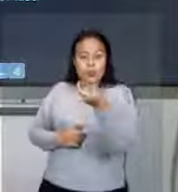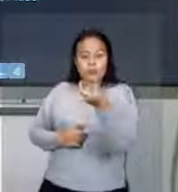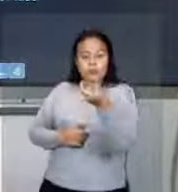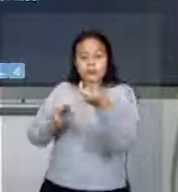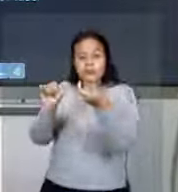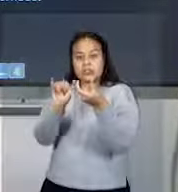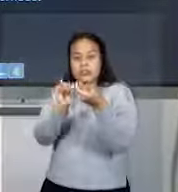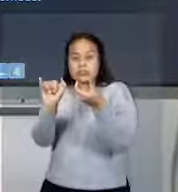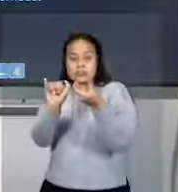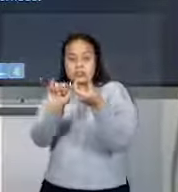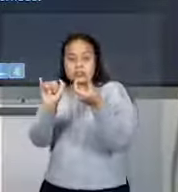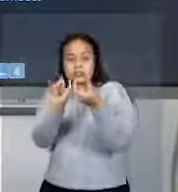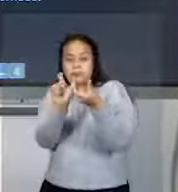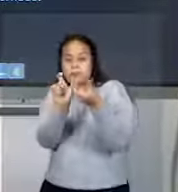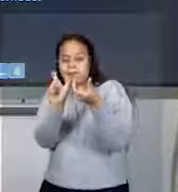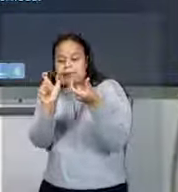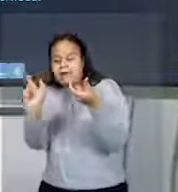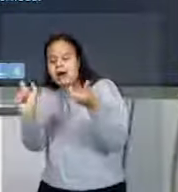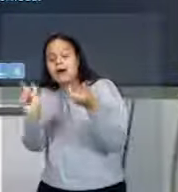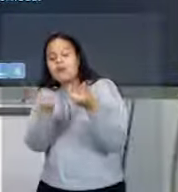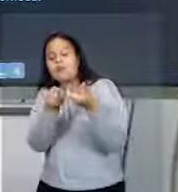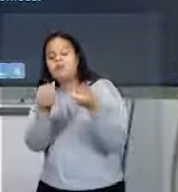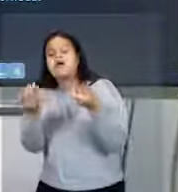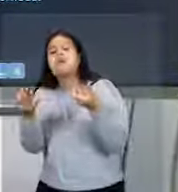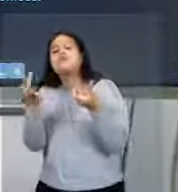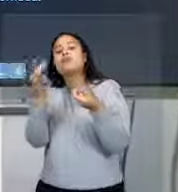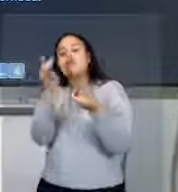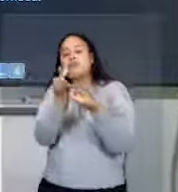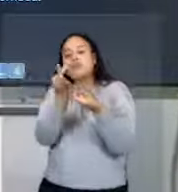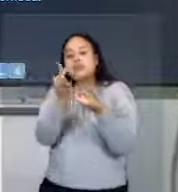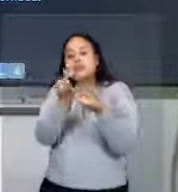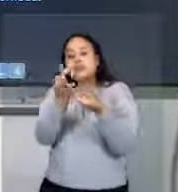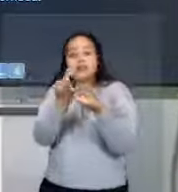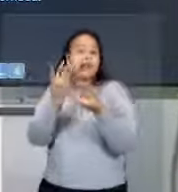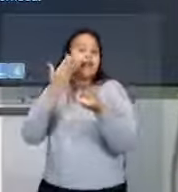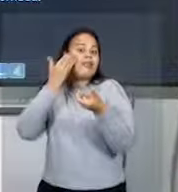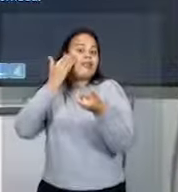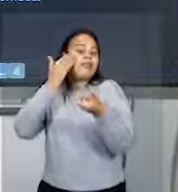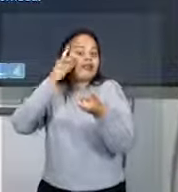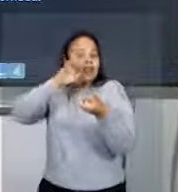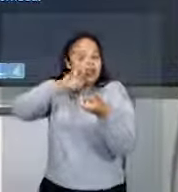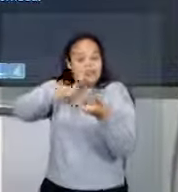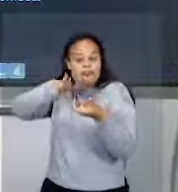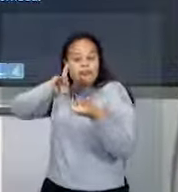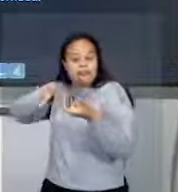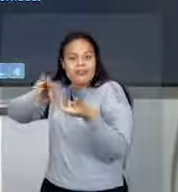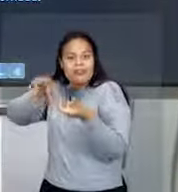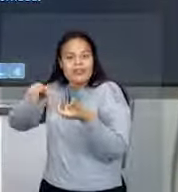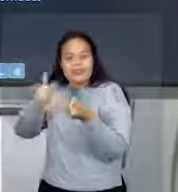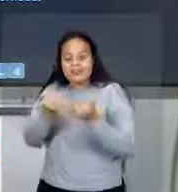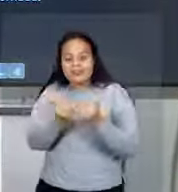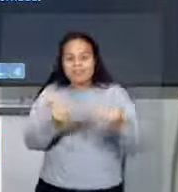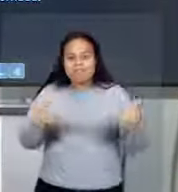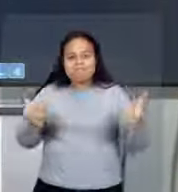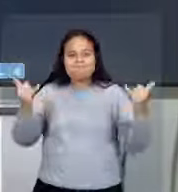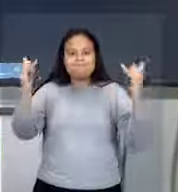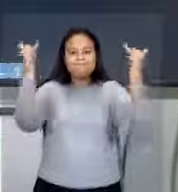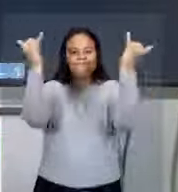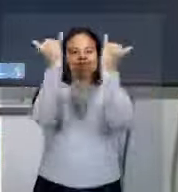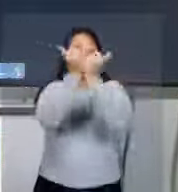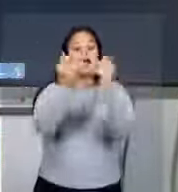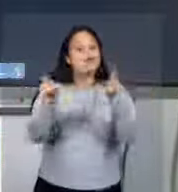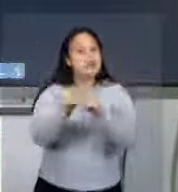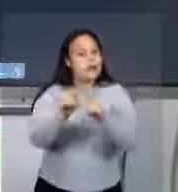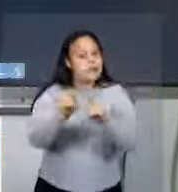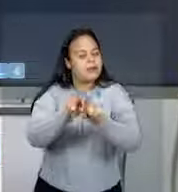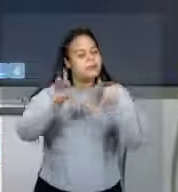Internacional de Unidades. Nós vamos compreender as diferenças entre corrente contínua e corrente